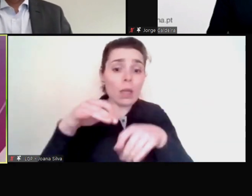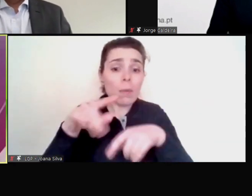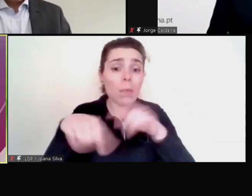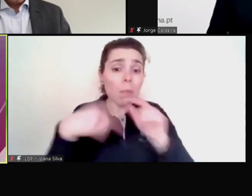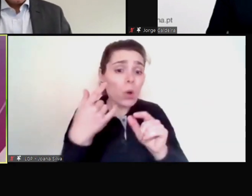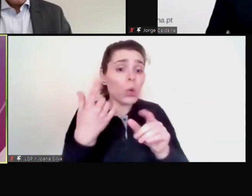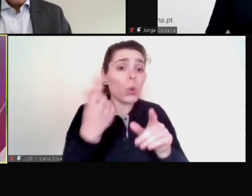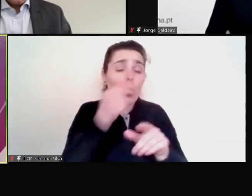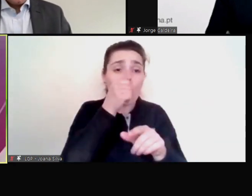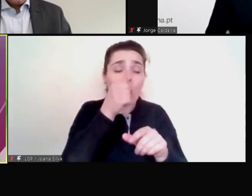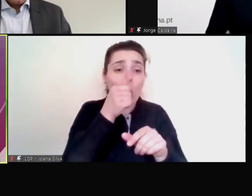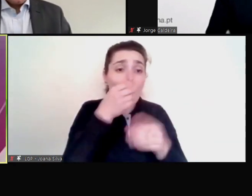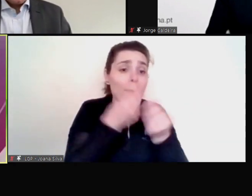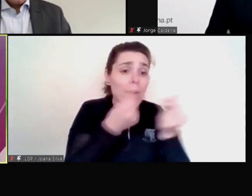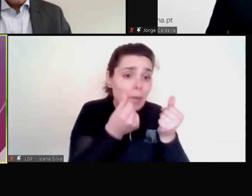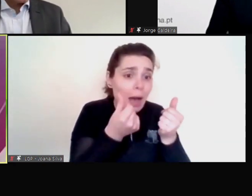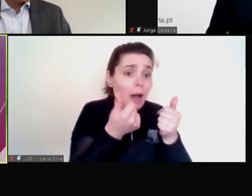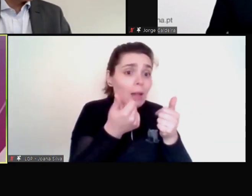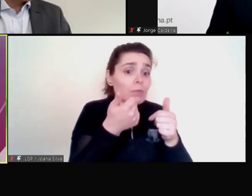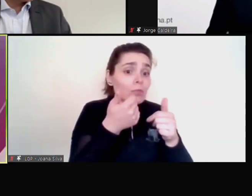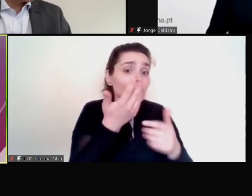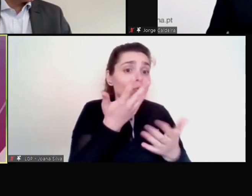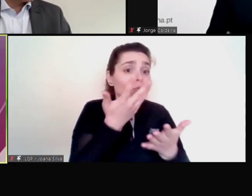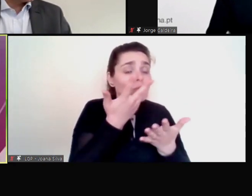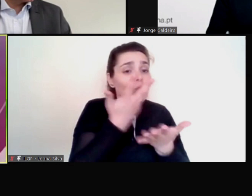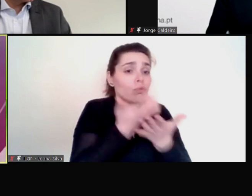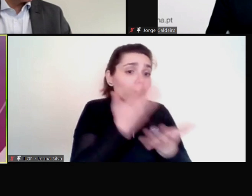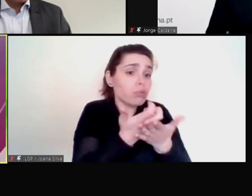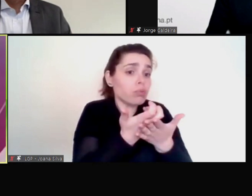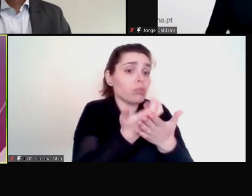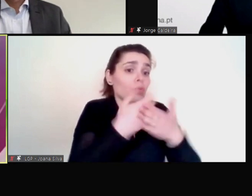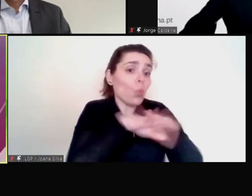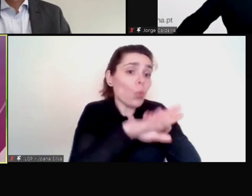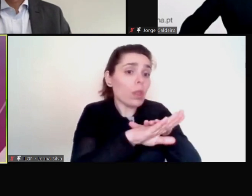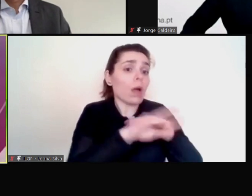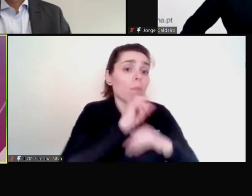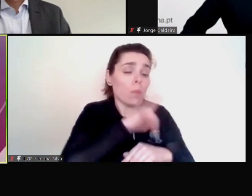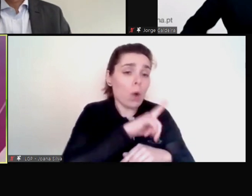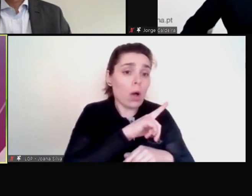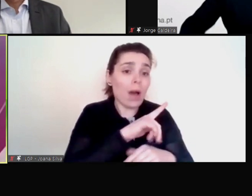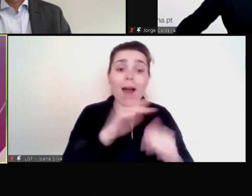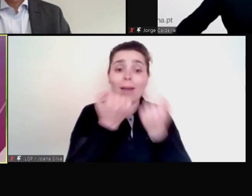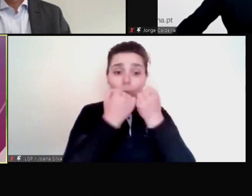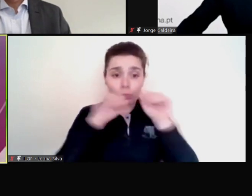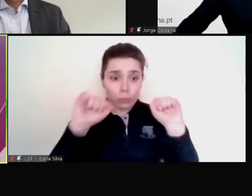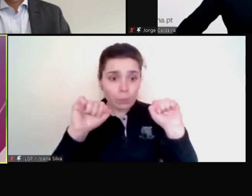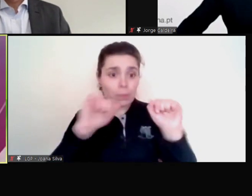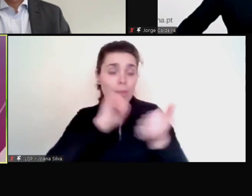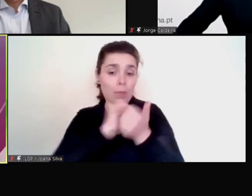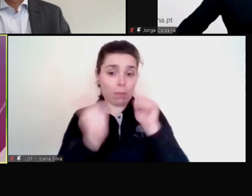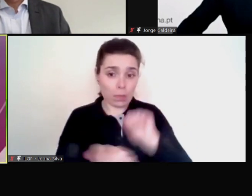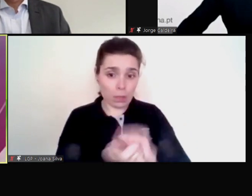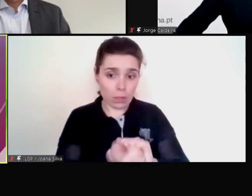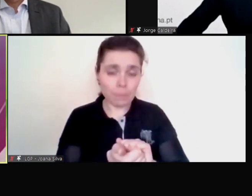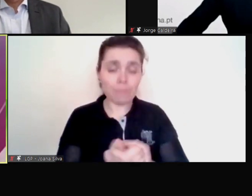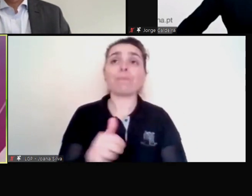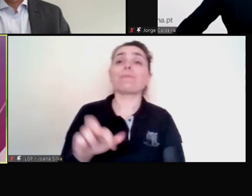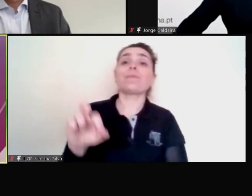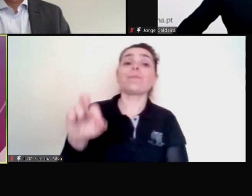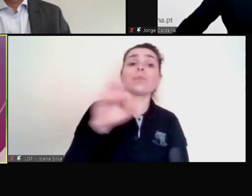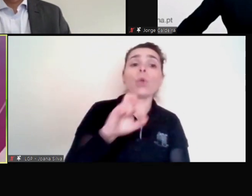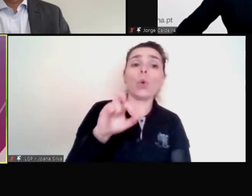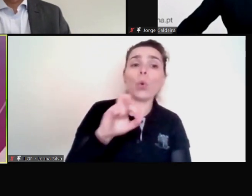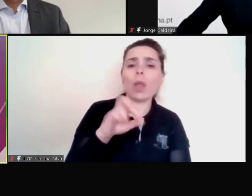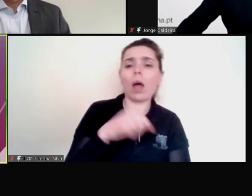período da sua validação na plataforma. Portanto, autonomia e adaptação. Uma oitava vantagem é aquela que